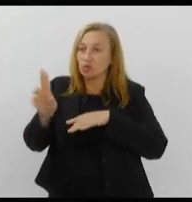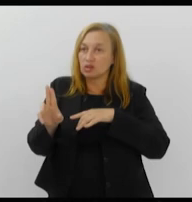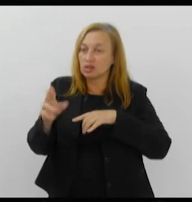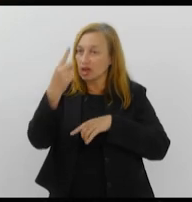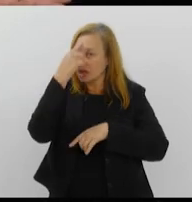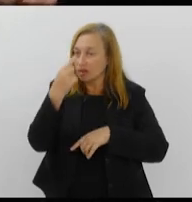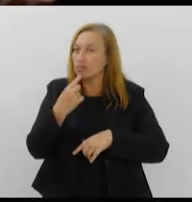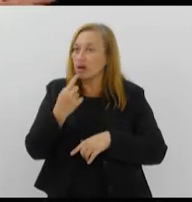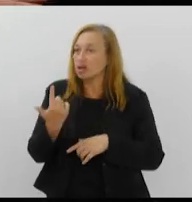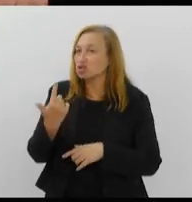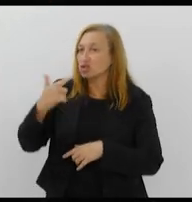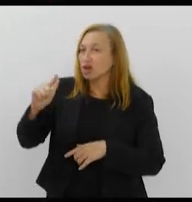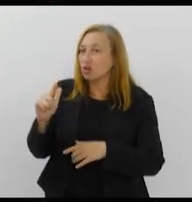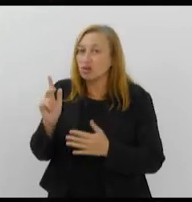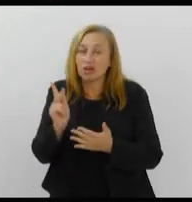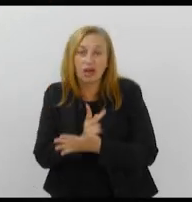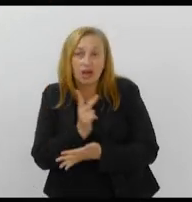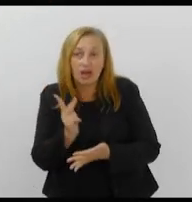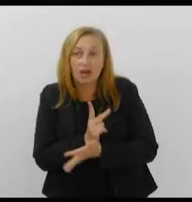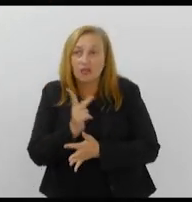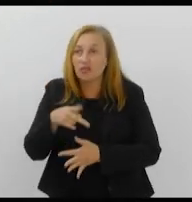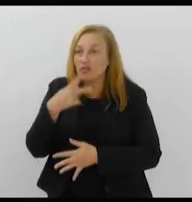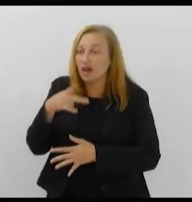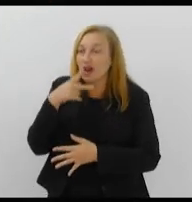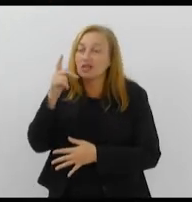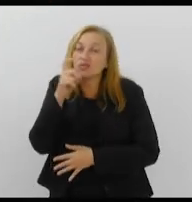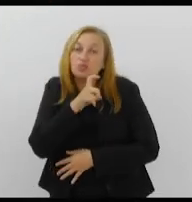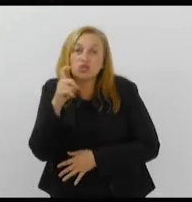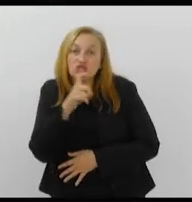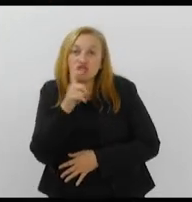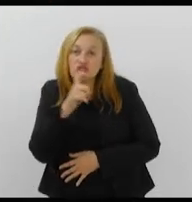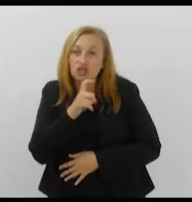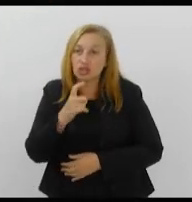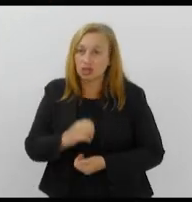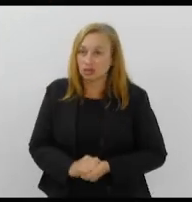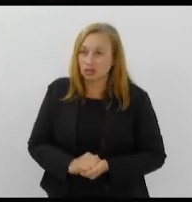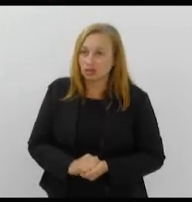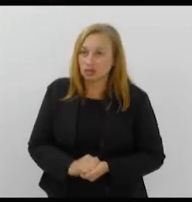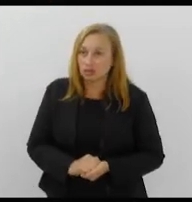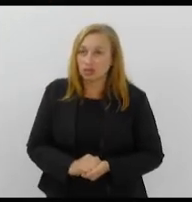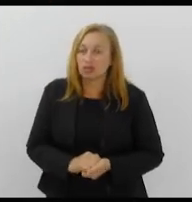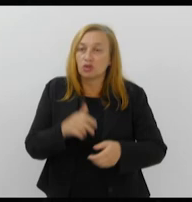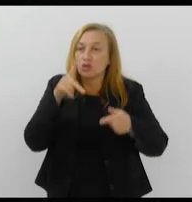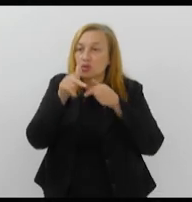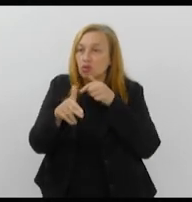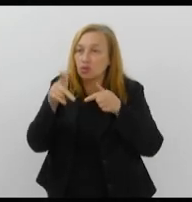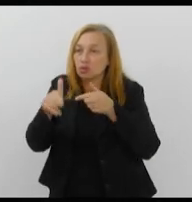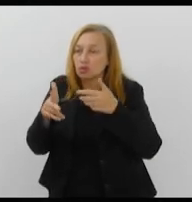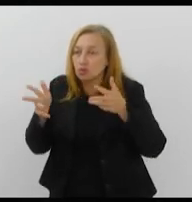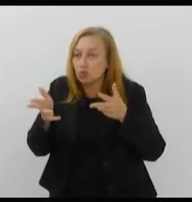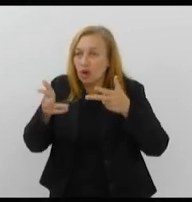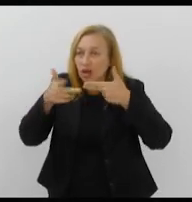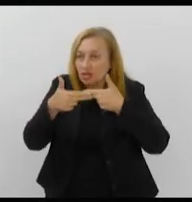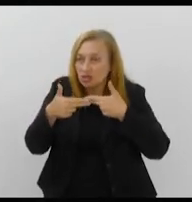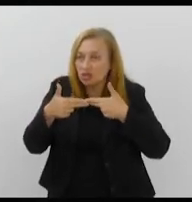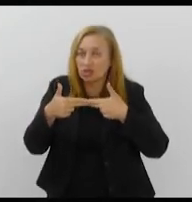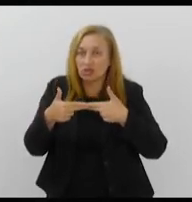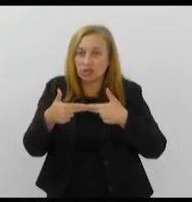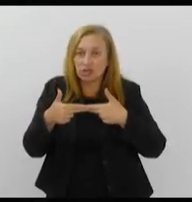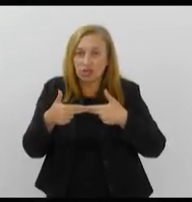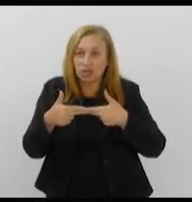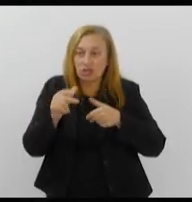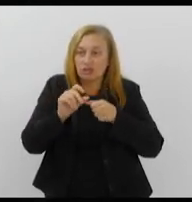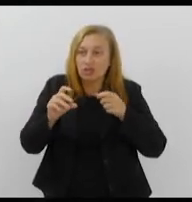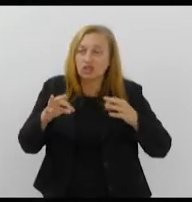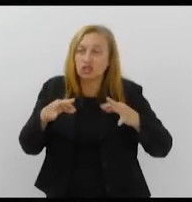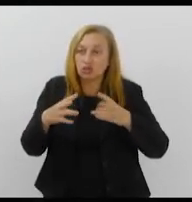maneira indiscriminada, falando mentira, cortando, editando, fazendo o que quer